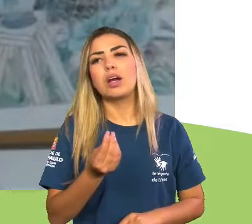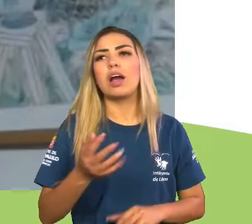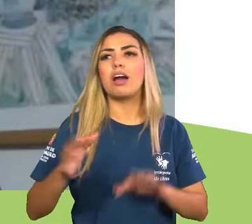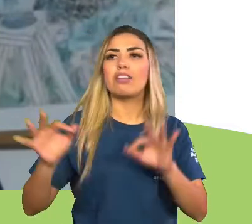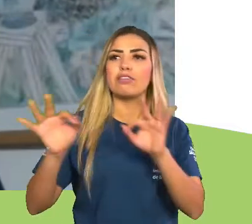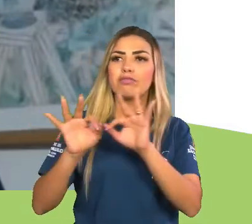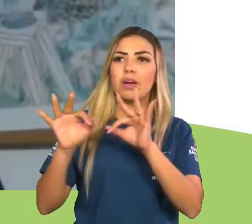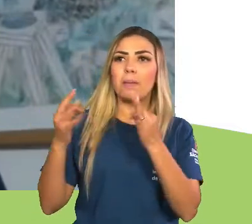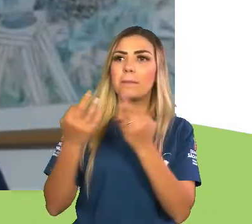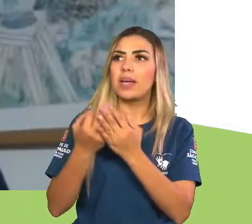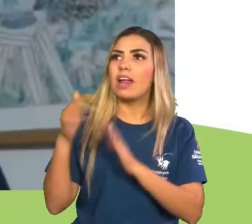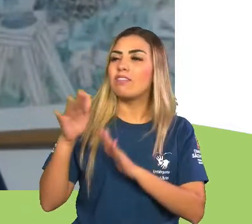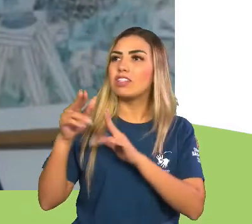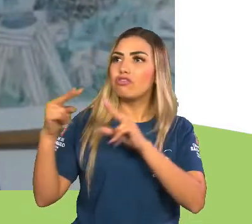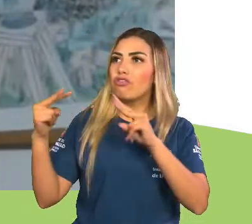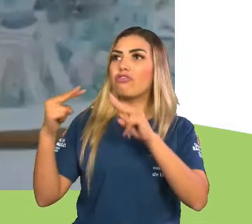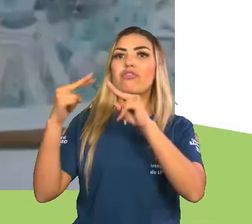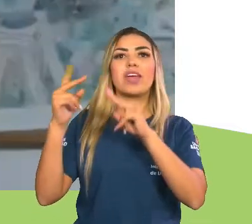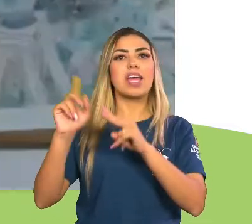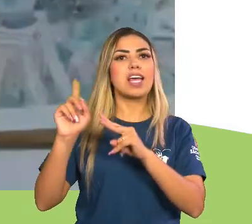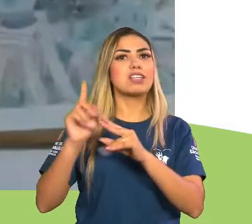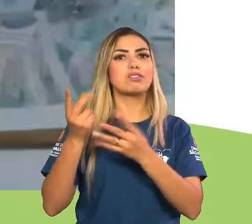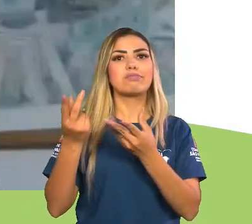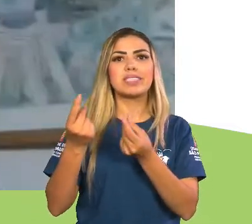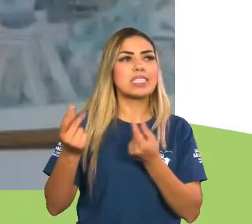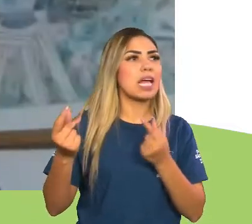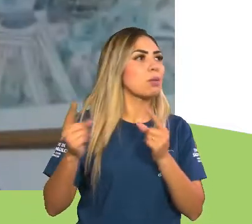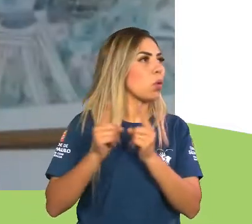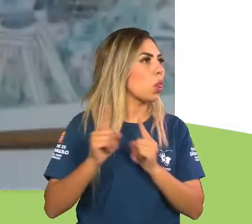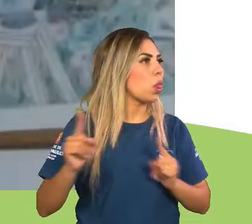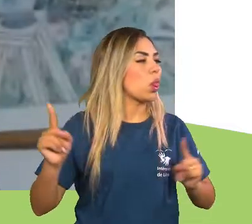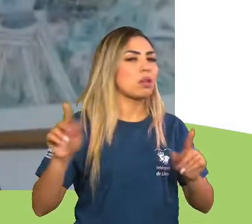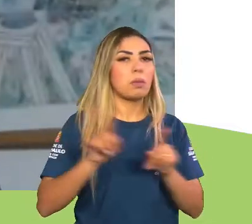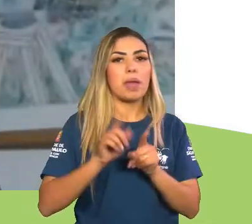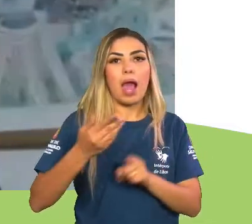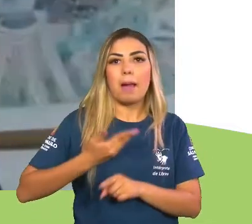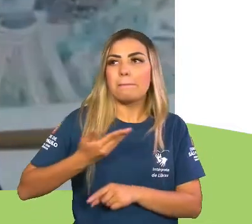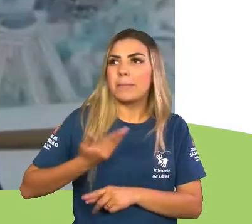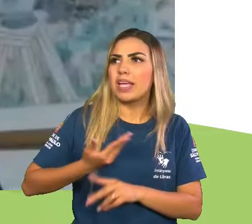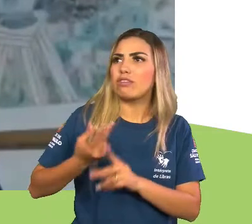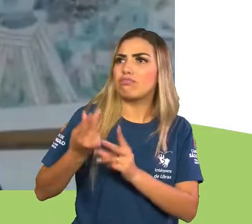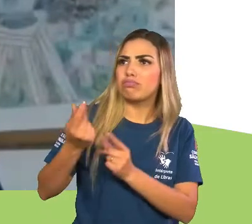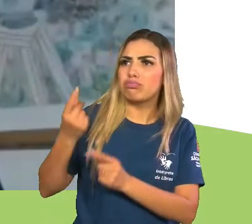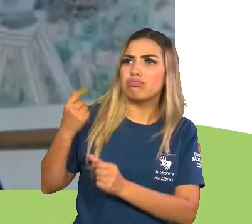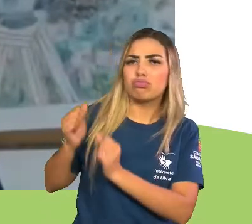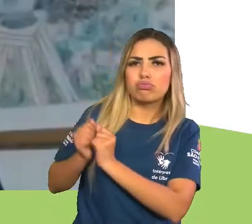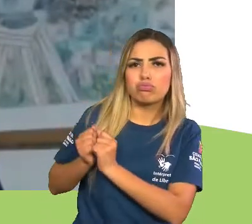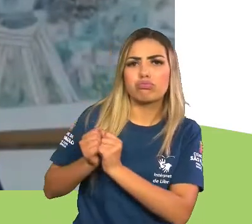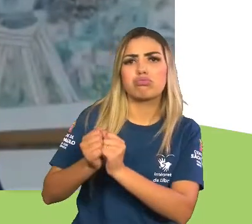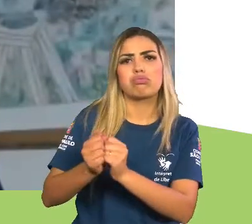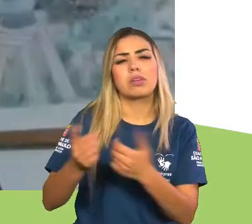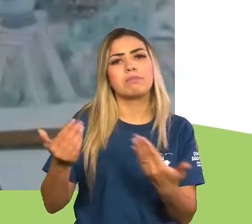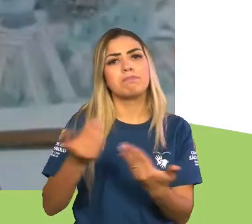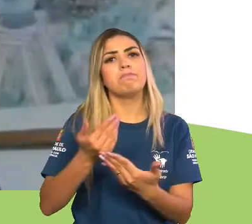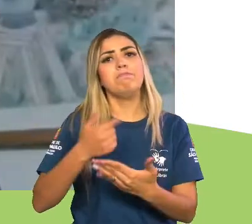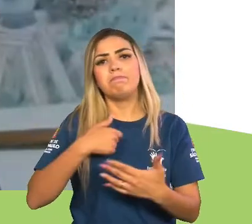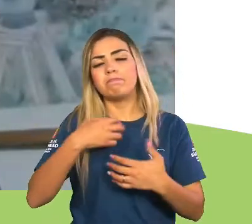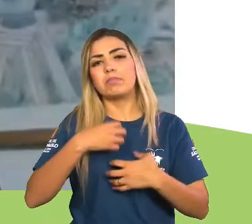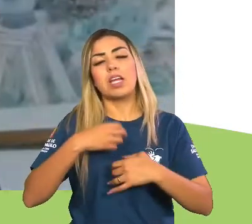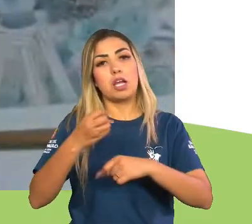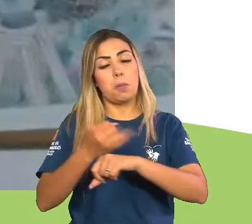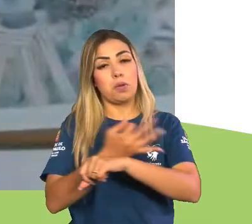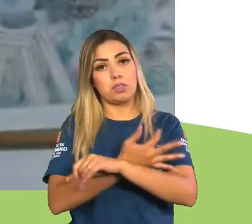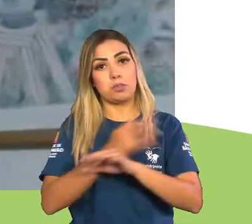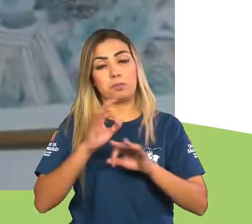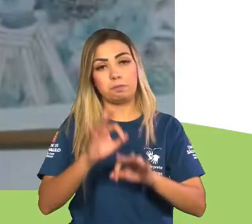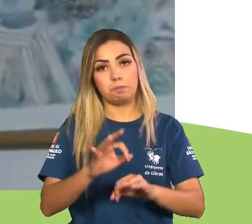quanto tempo eu não vejo minha família, amigos de tão longa data. E é muita emoção, realmente, é muito emocionante.